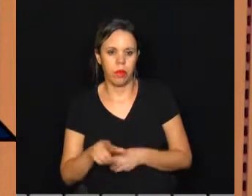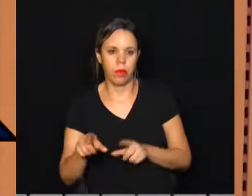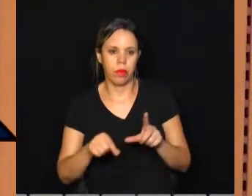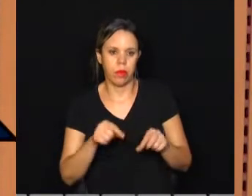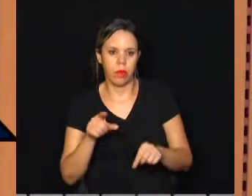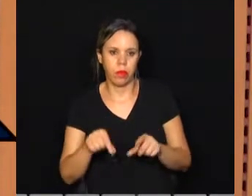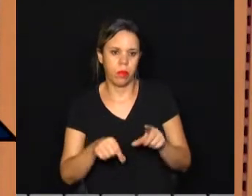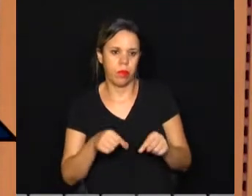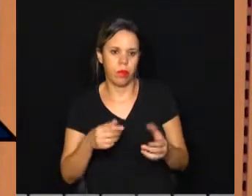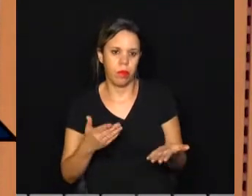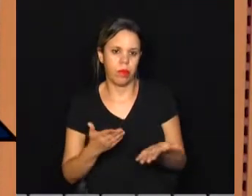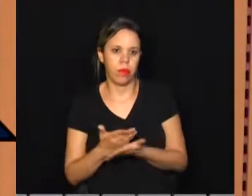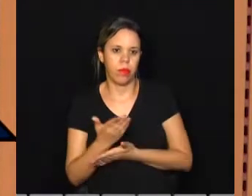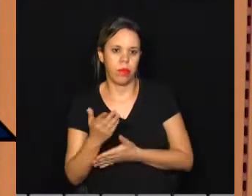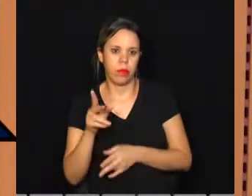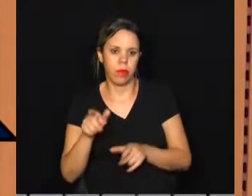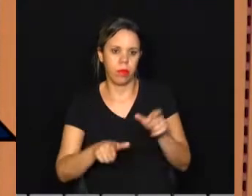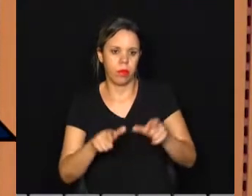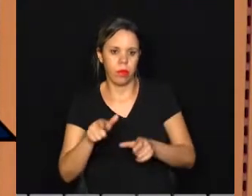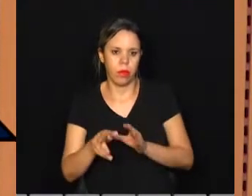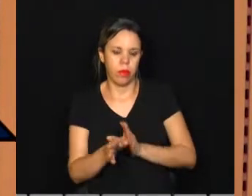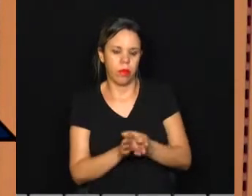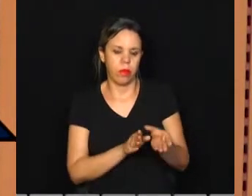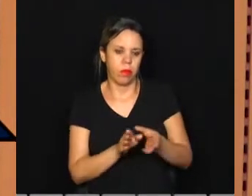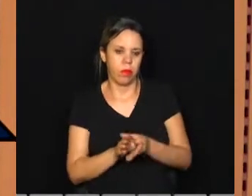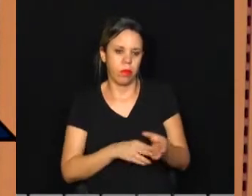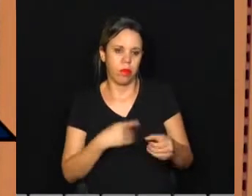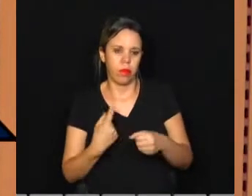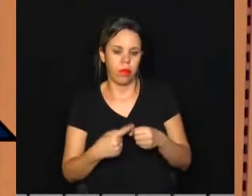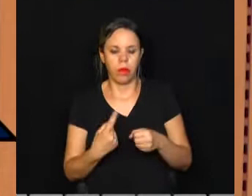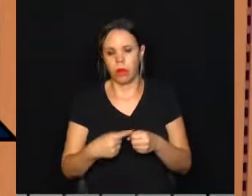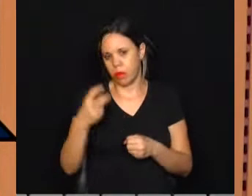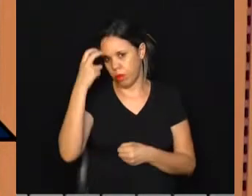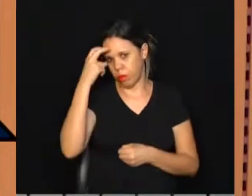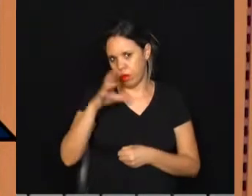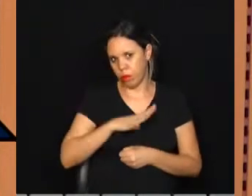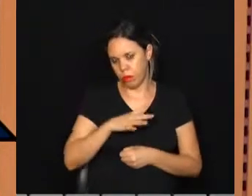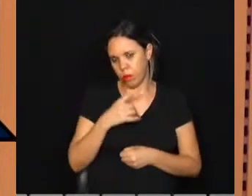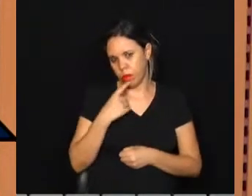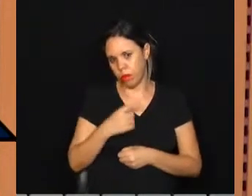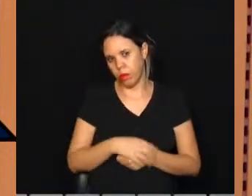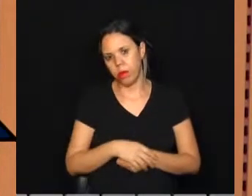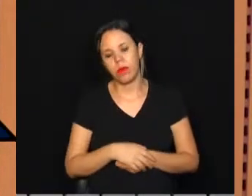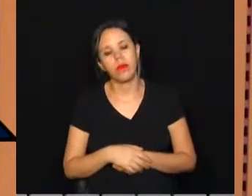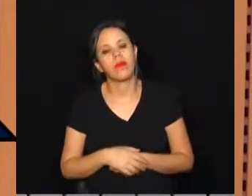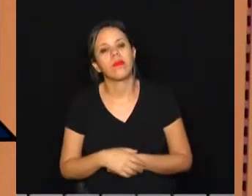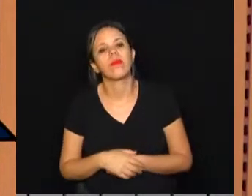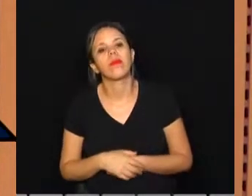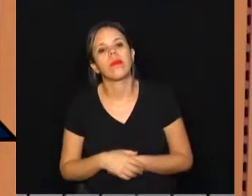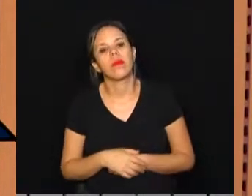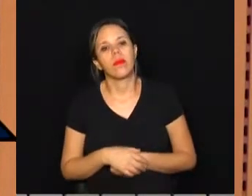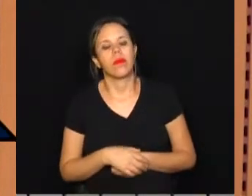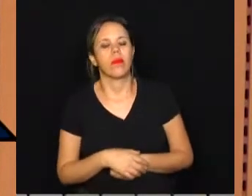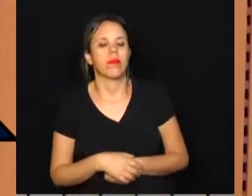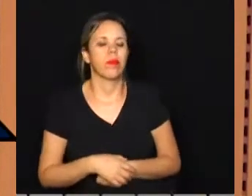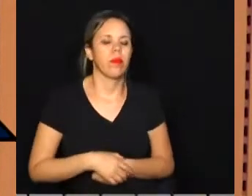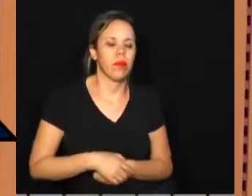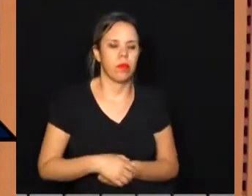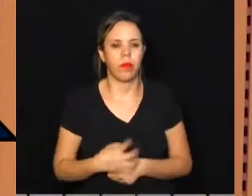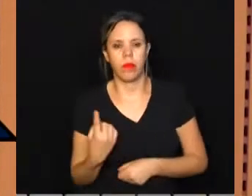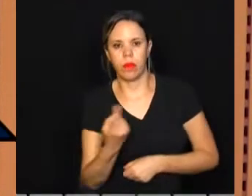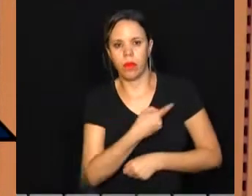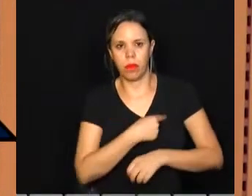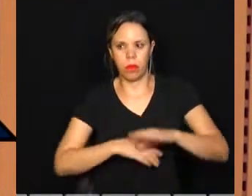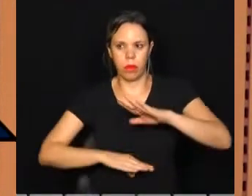elegeram-se os conselheiros municipais de cultura aqui da cidade de Campinas. E aí agora, nós da